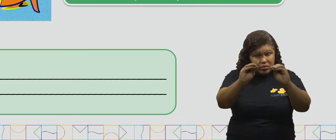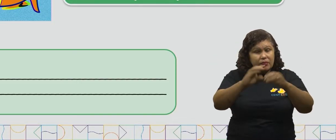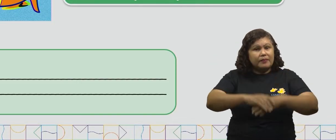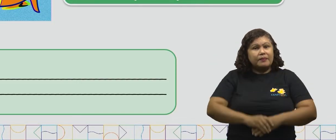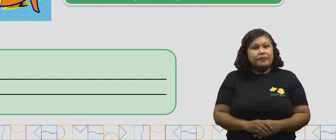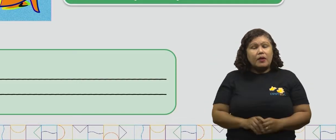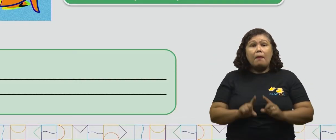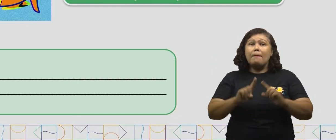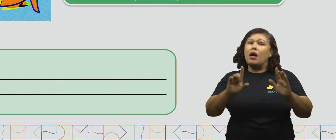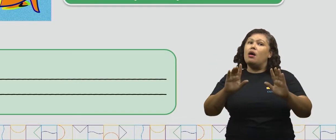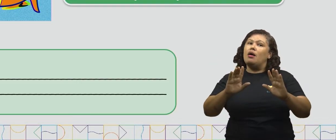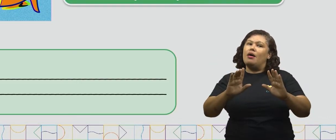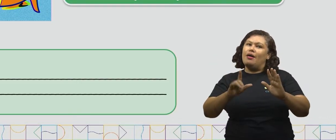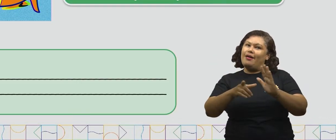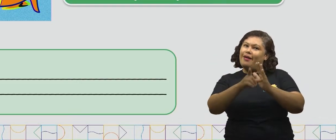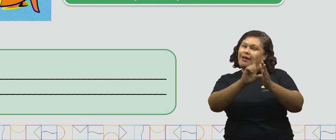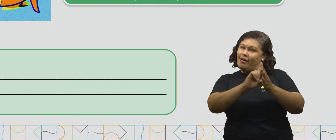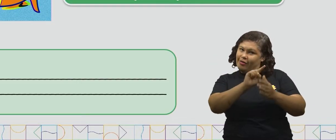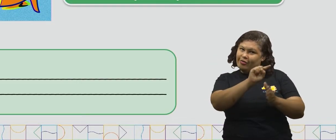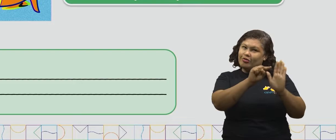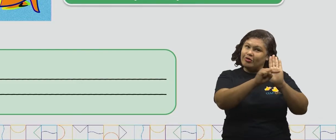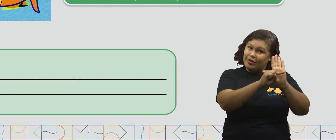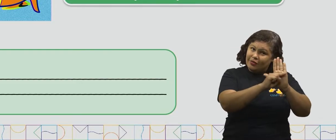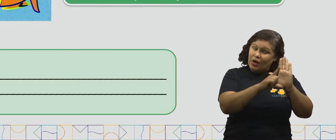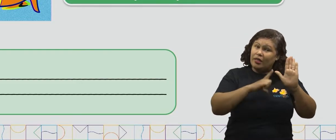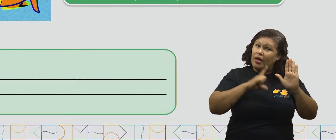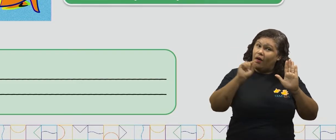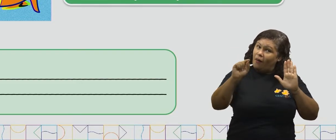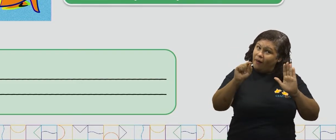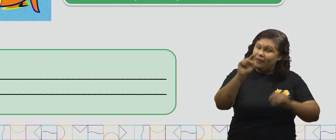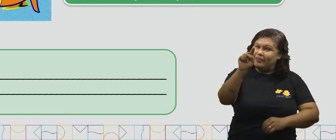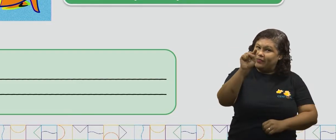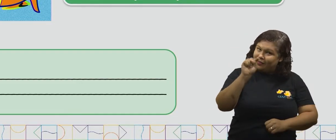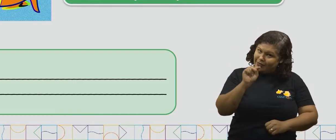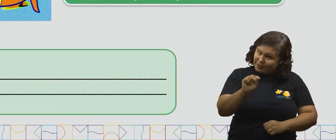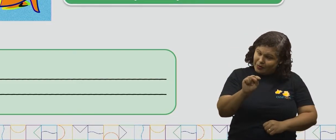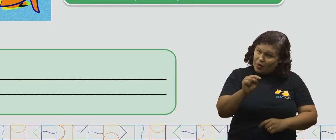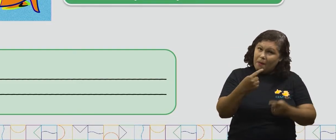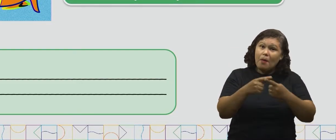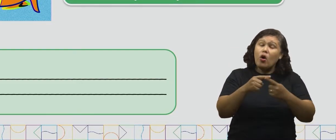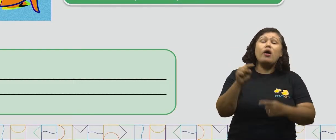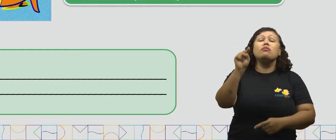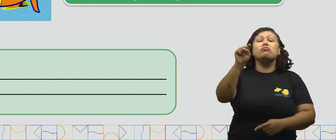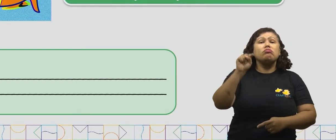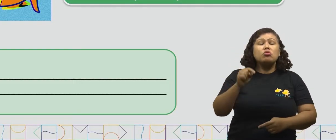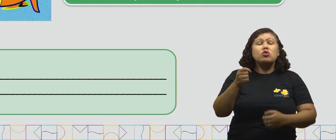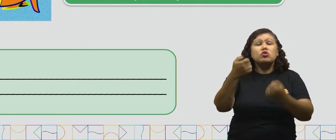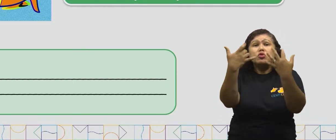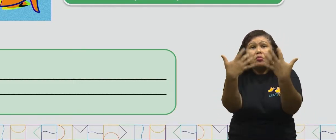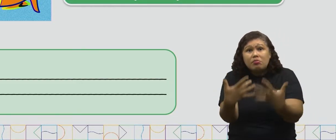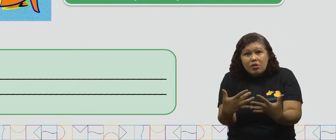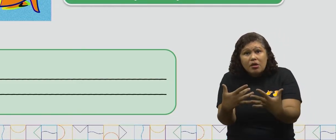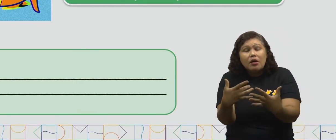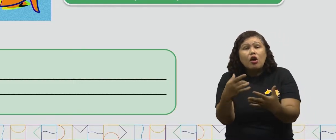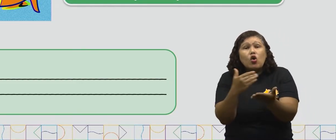do travessão, temos os 2 pontos. Os 2 pontos vai anunciar essa pergunta, vai